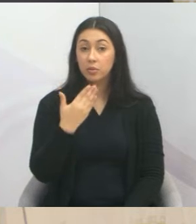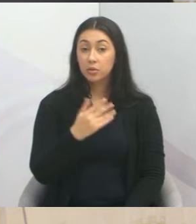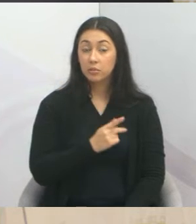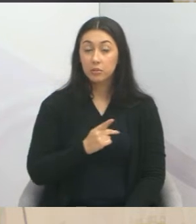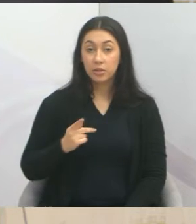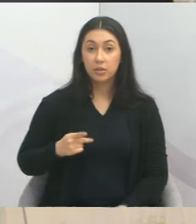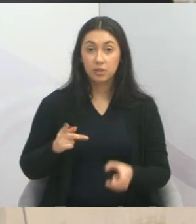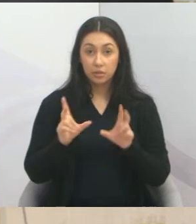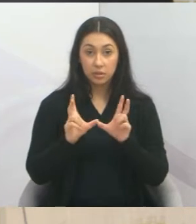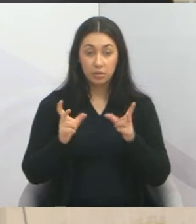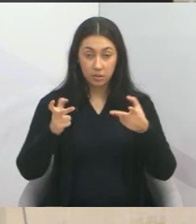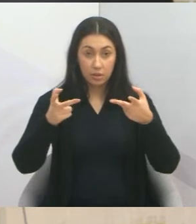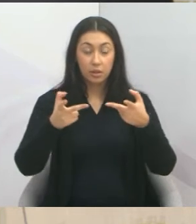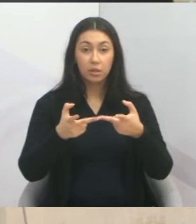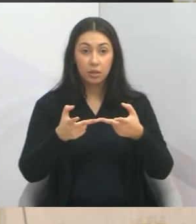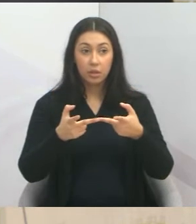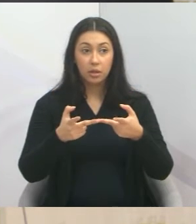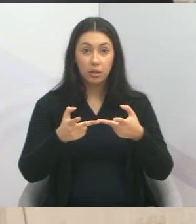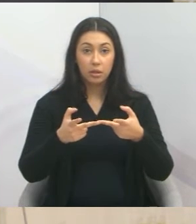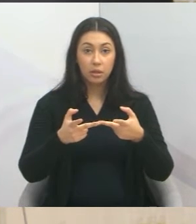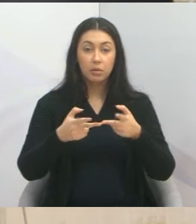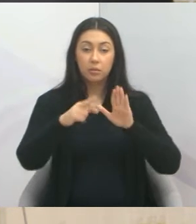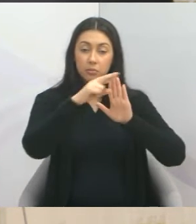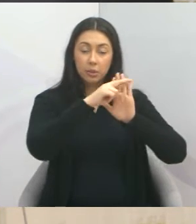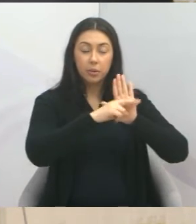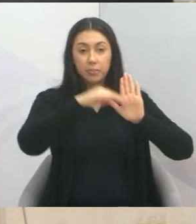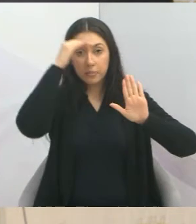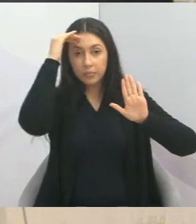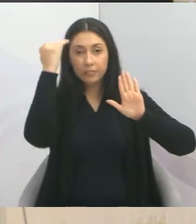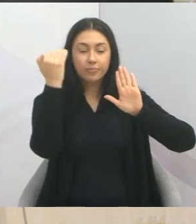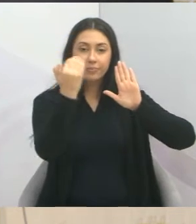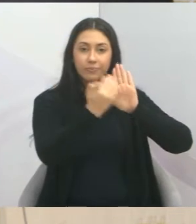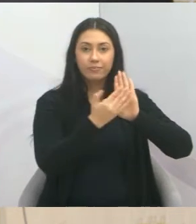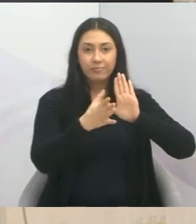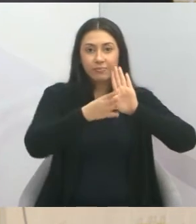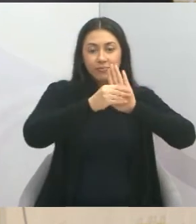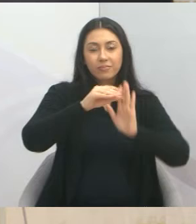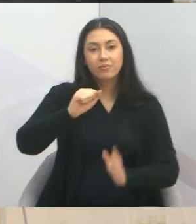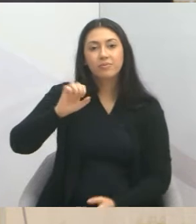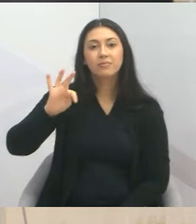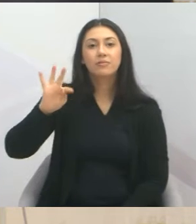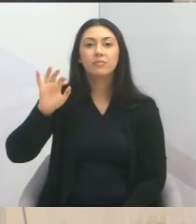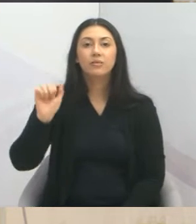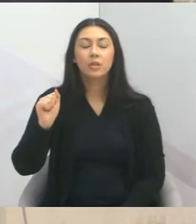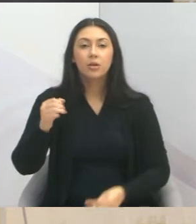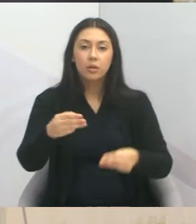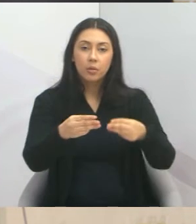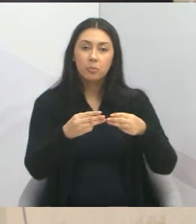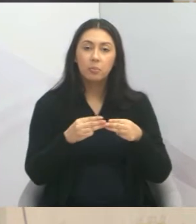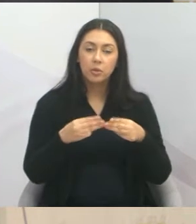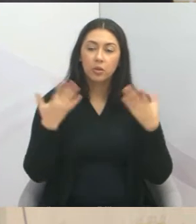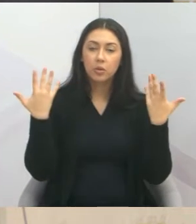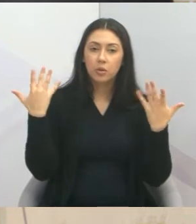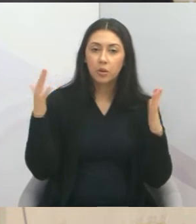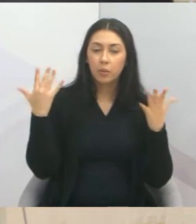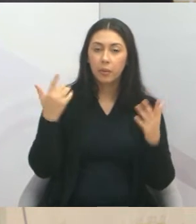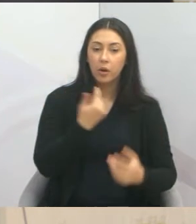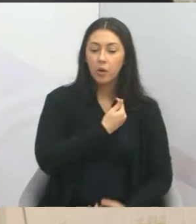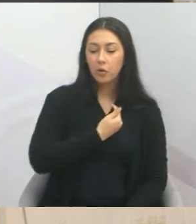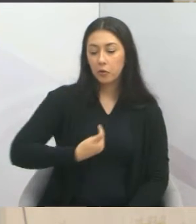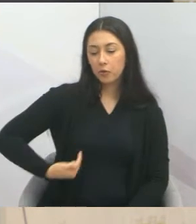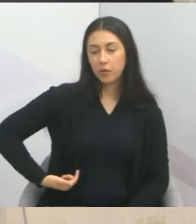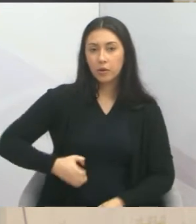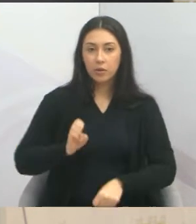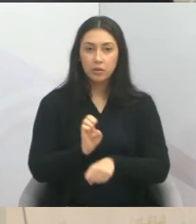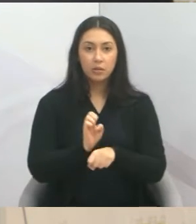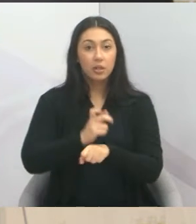refletir o seu presente dessa casa comprei das mulheres regimentais consi derados trabalho de a sessão registra Moção congratulatória ao governador do Estado